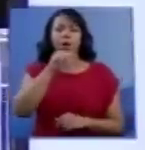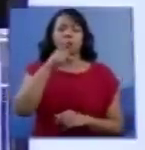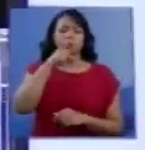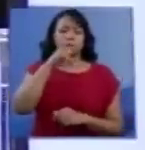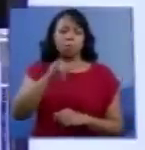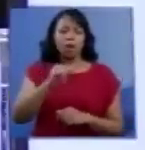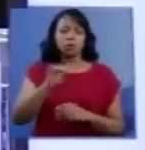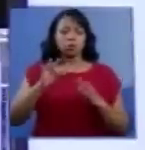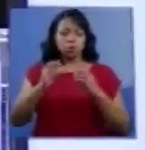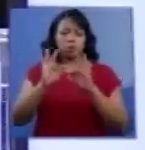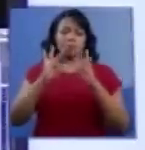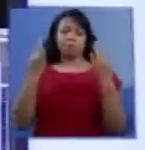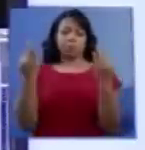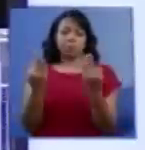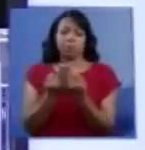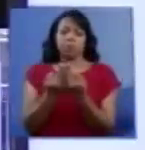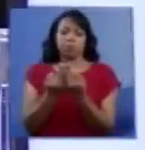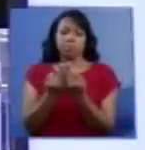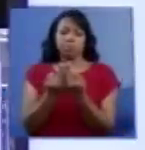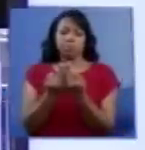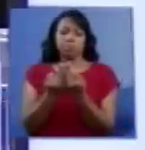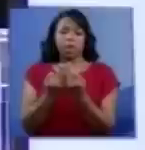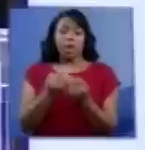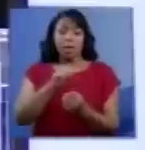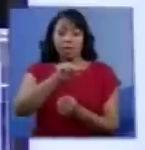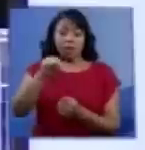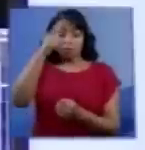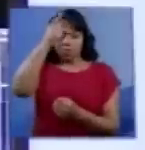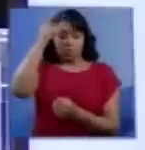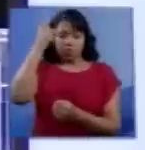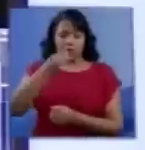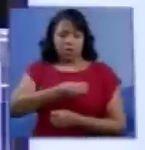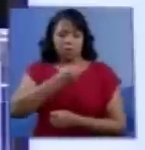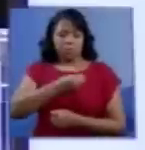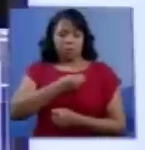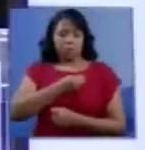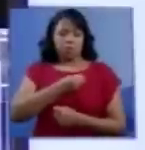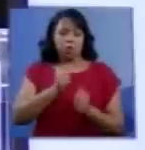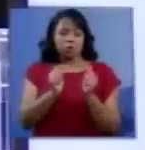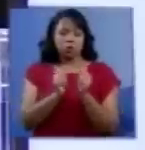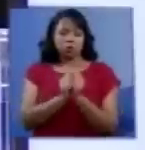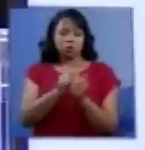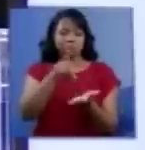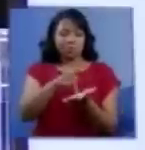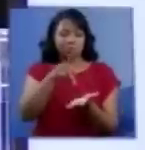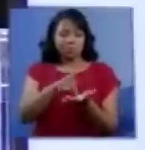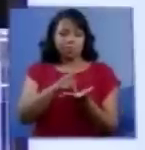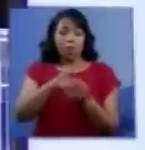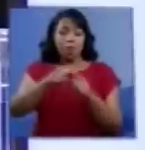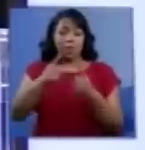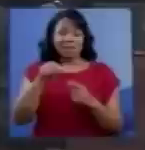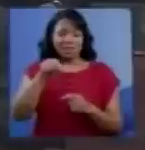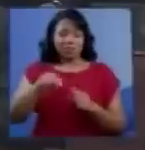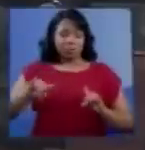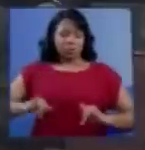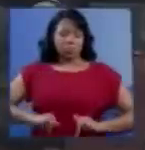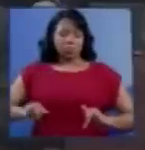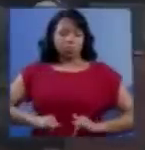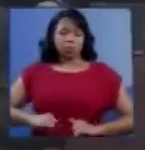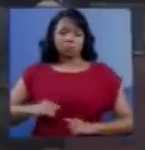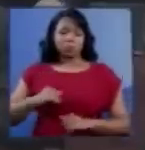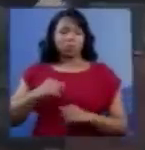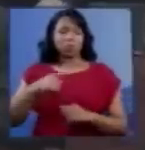de toda a família daqueles que convivem com esta realidade mas esse sofrimento não